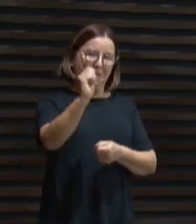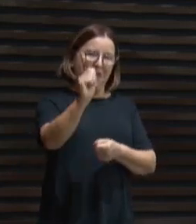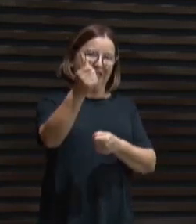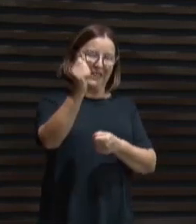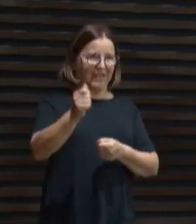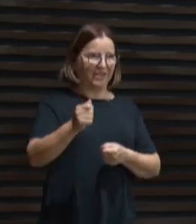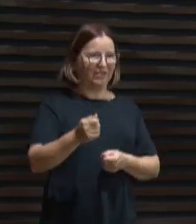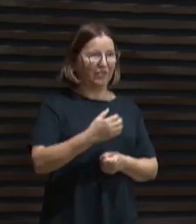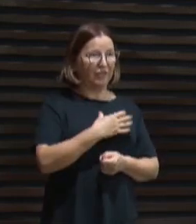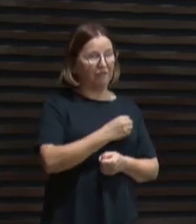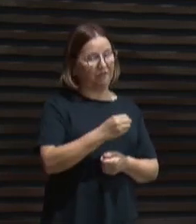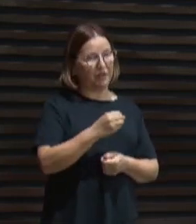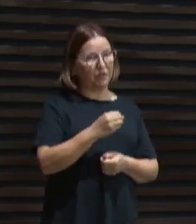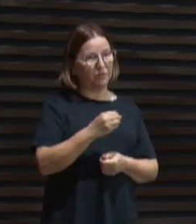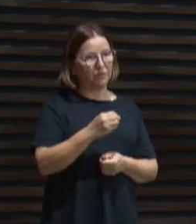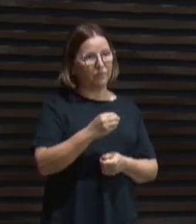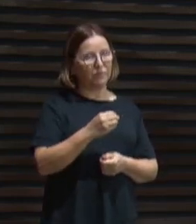filho de João,